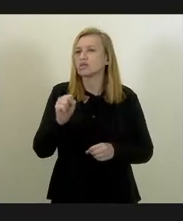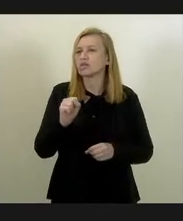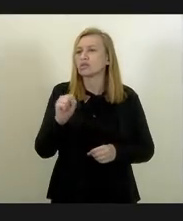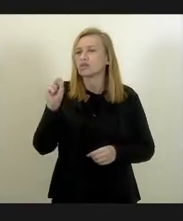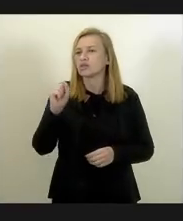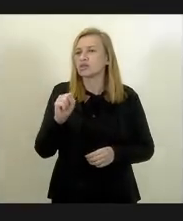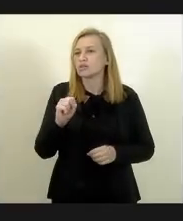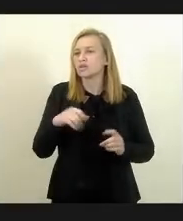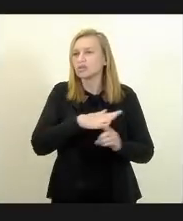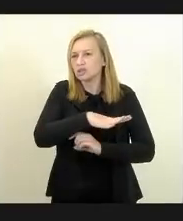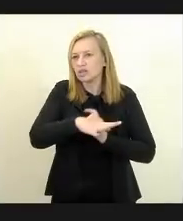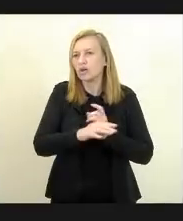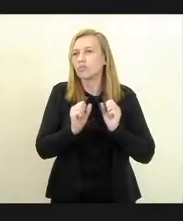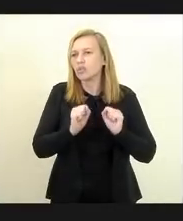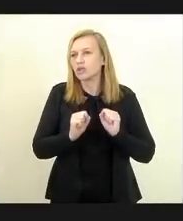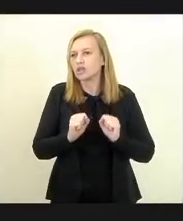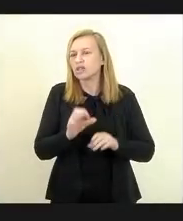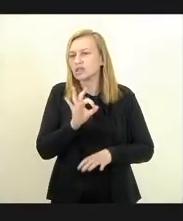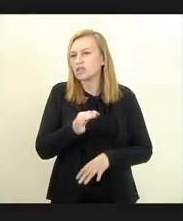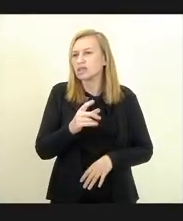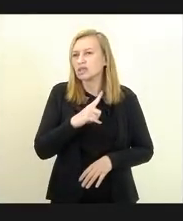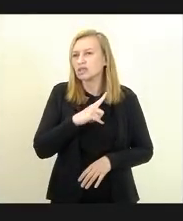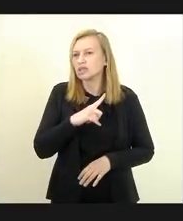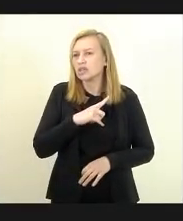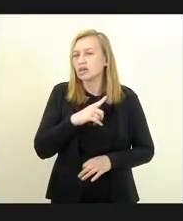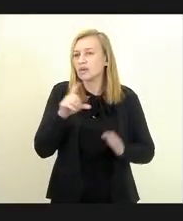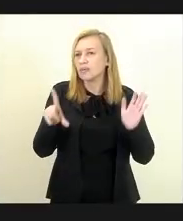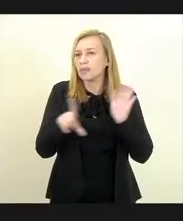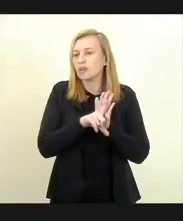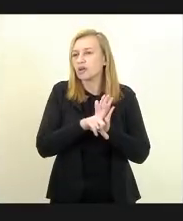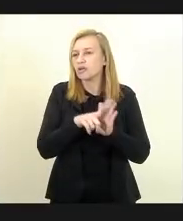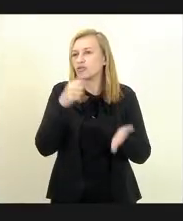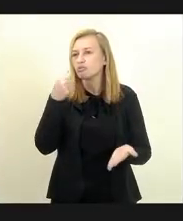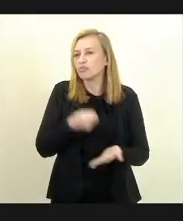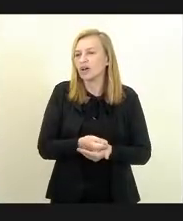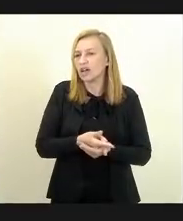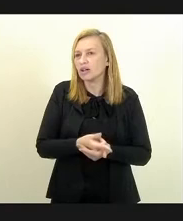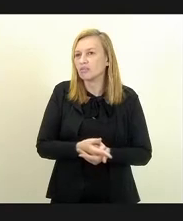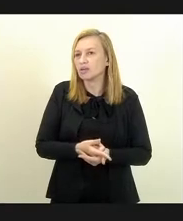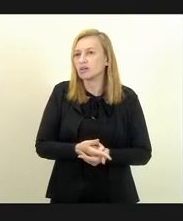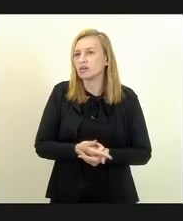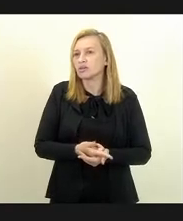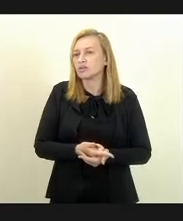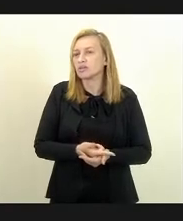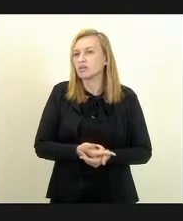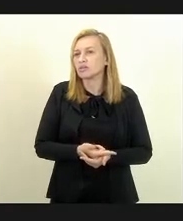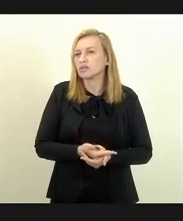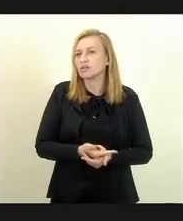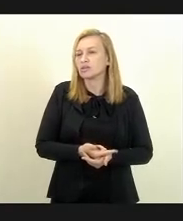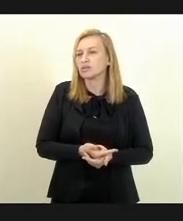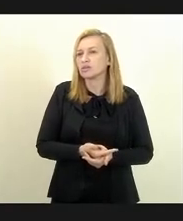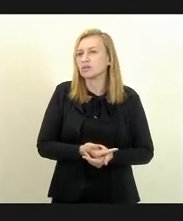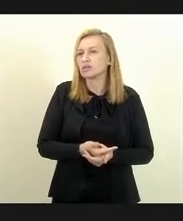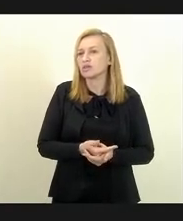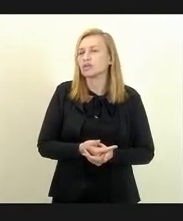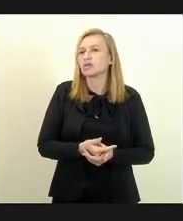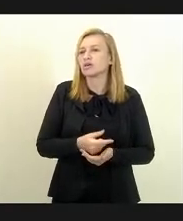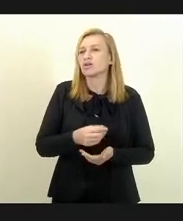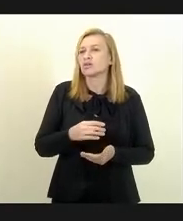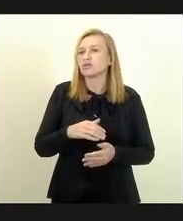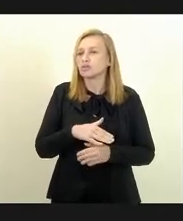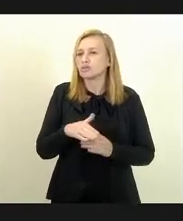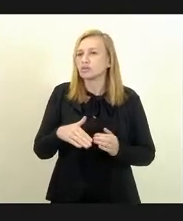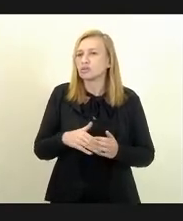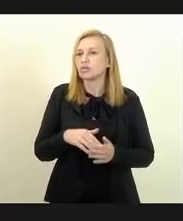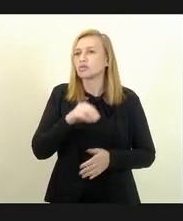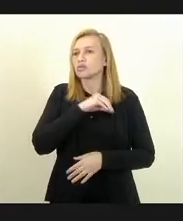para que a gente pudesse garantir em lei o pagamento de 13º, de férias, de